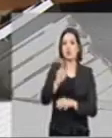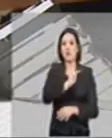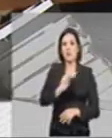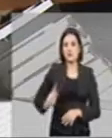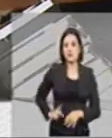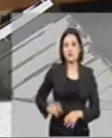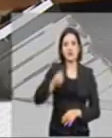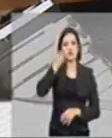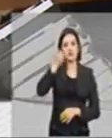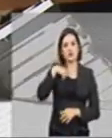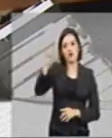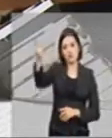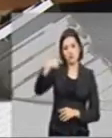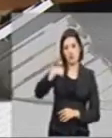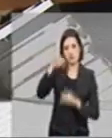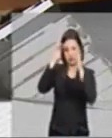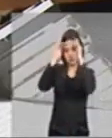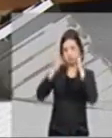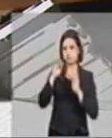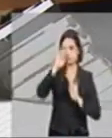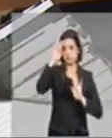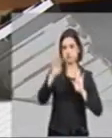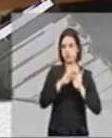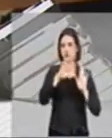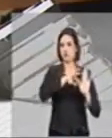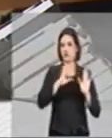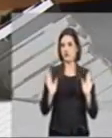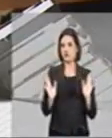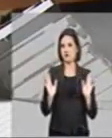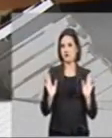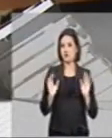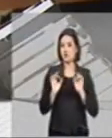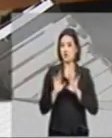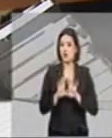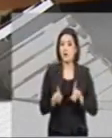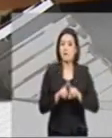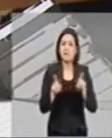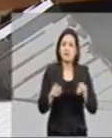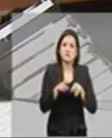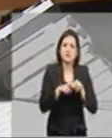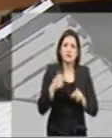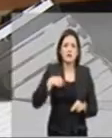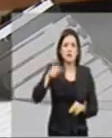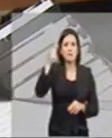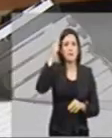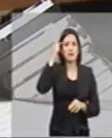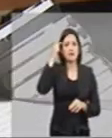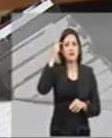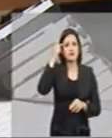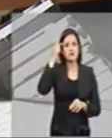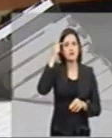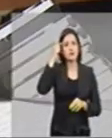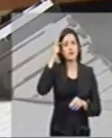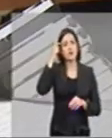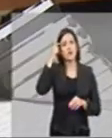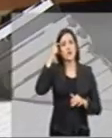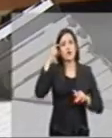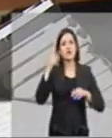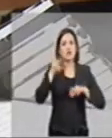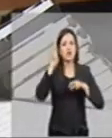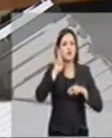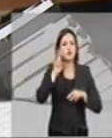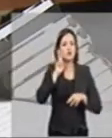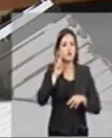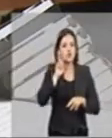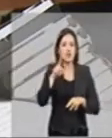Senado. De maneira que penso que esta operação tem um vício de origem seríssimo no que diz respeito à